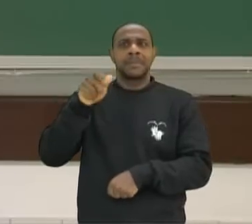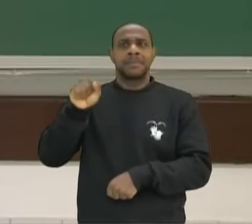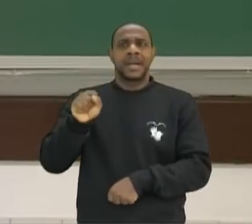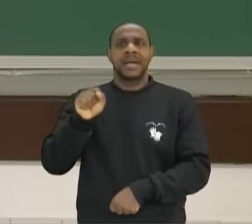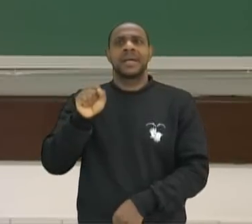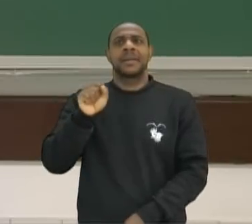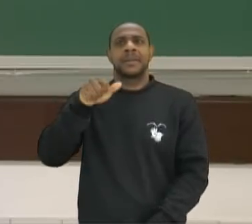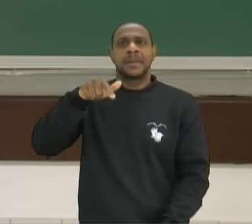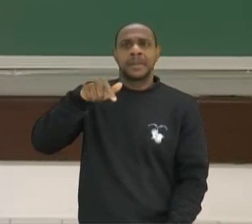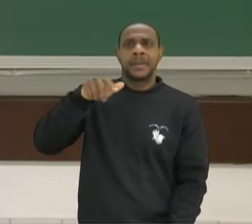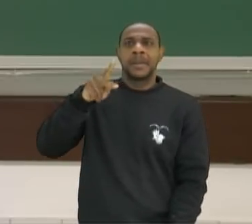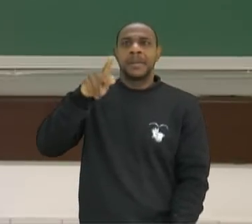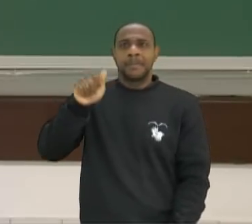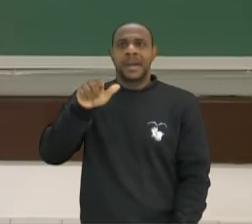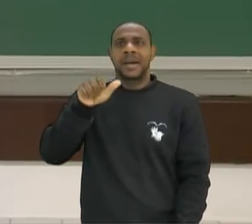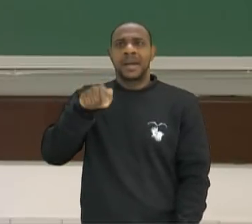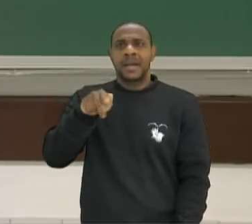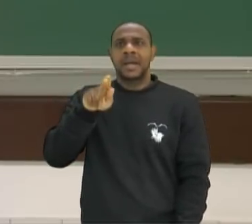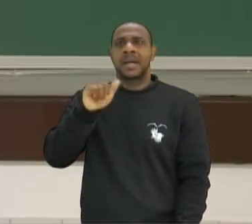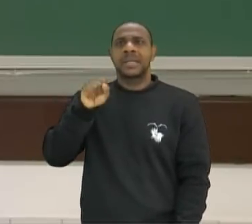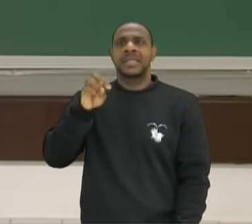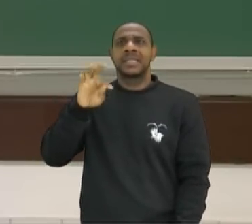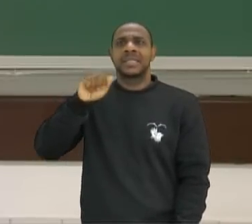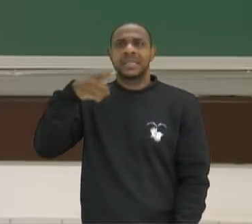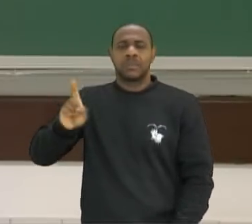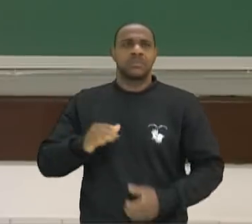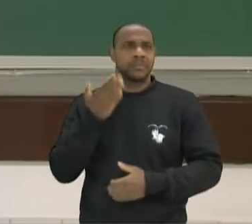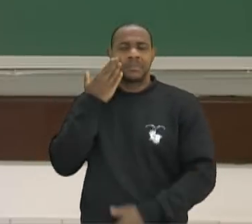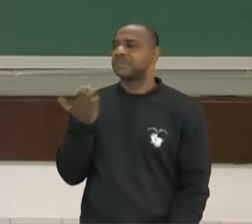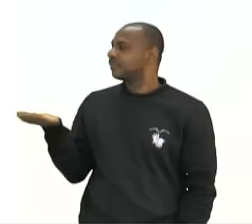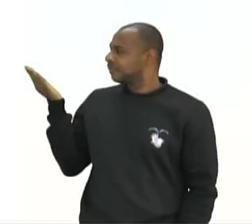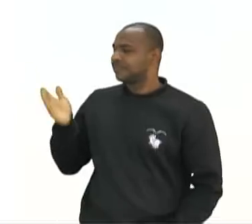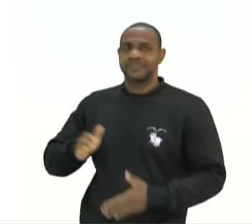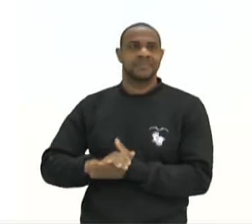vamos ver aqui? Quem que será, letter B? O que vocês acham?